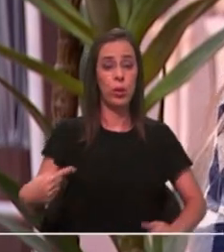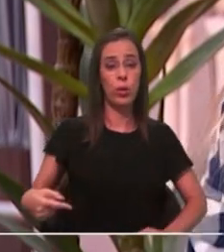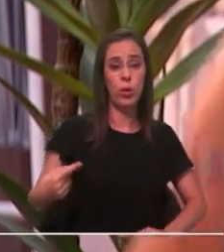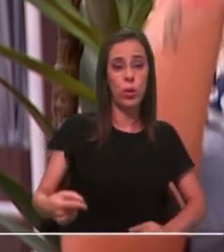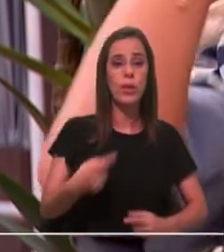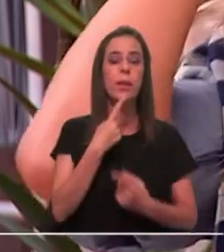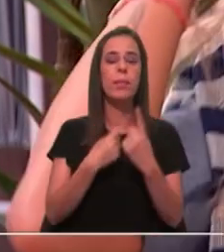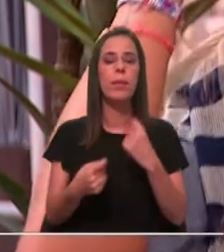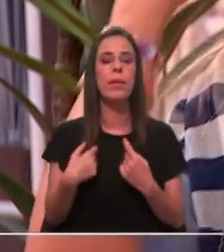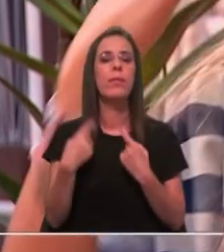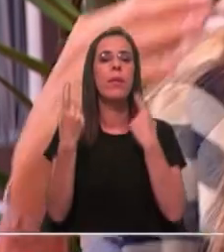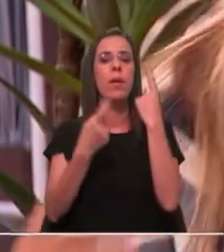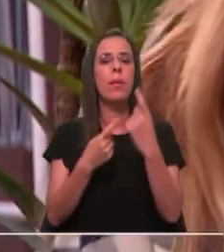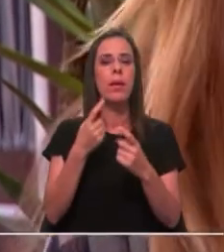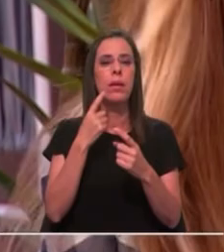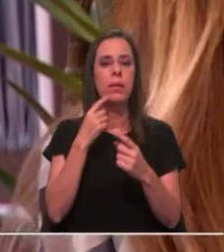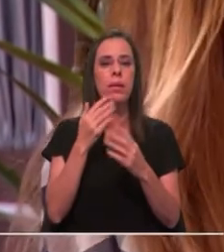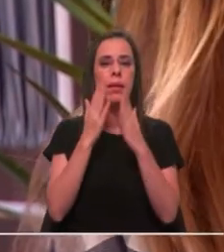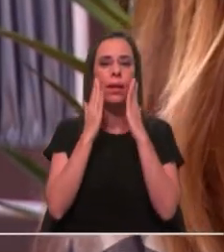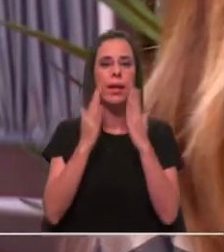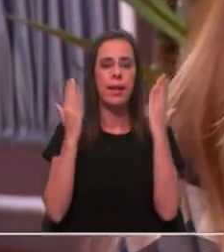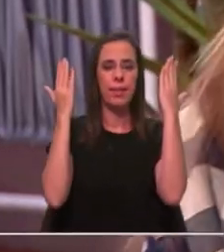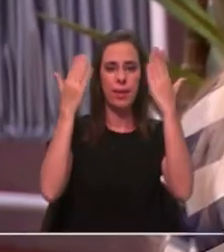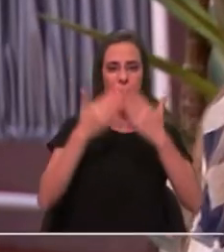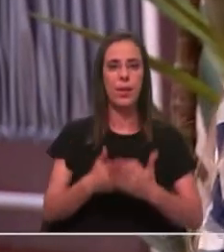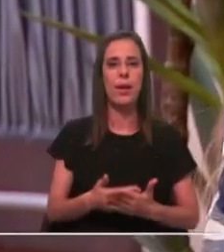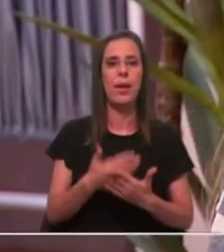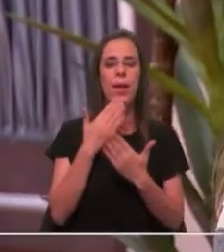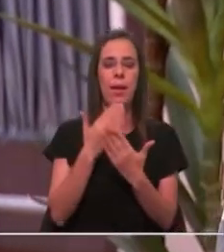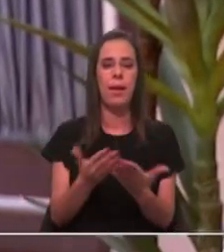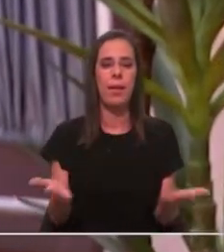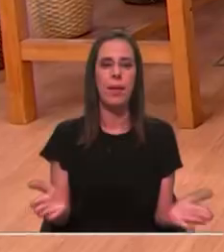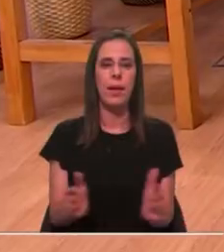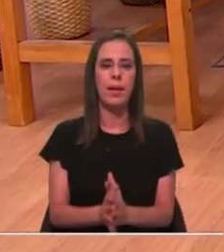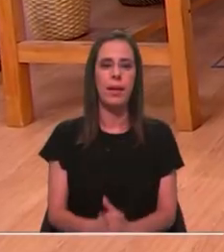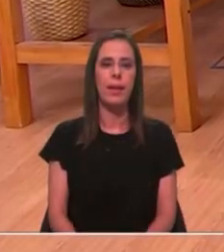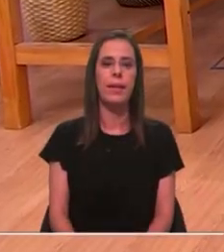dias. Eu vou pensar no meu creme de noite. Muito, muito obrigada, obrigada, doutora. Eu. Obrigada.